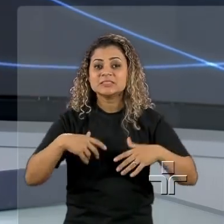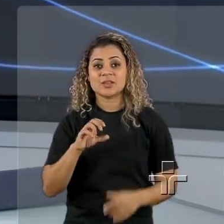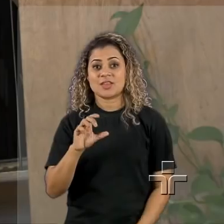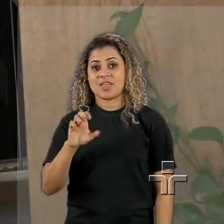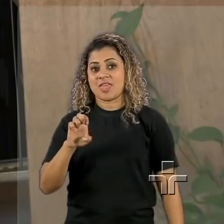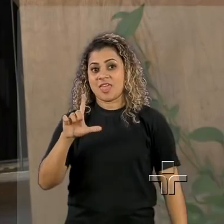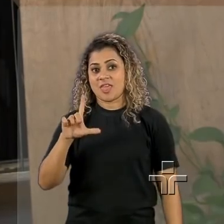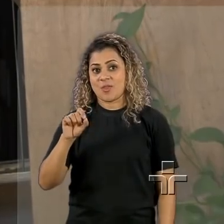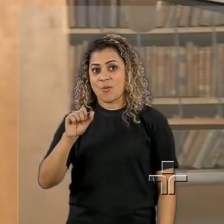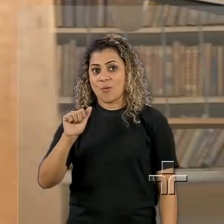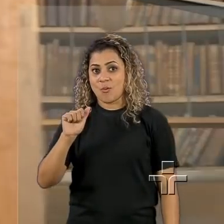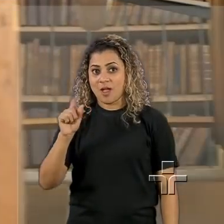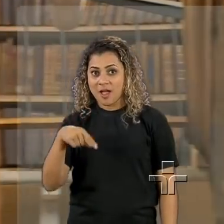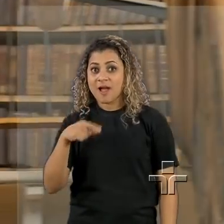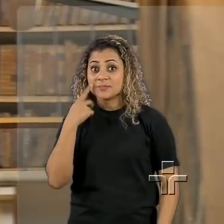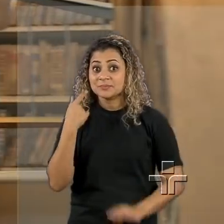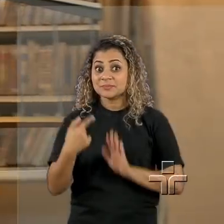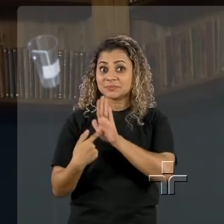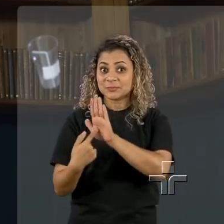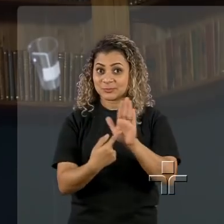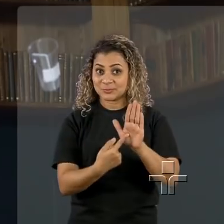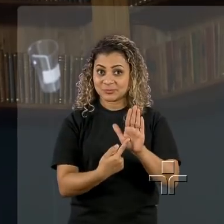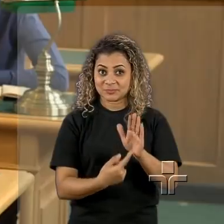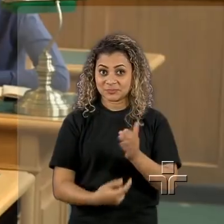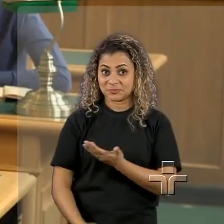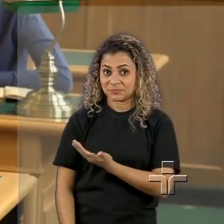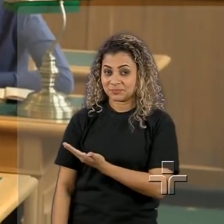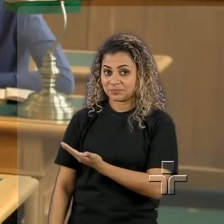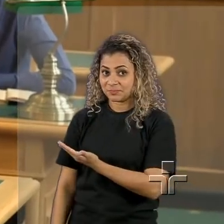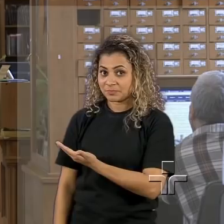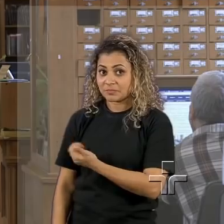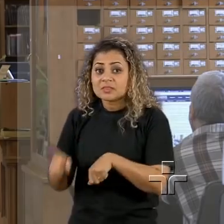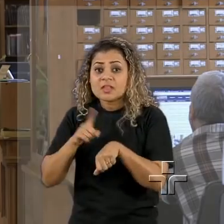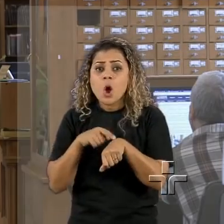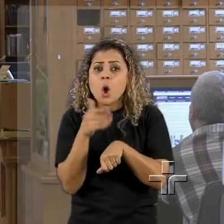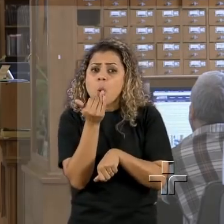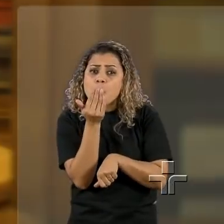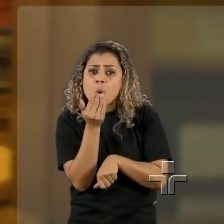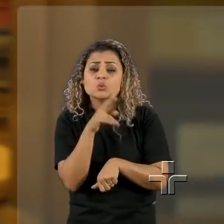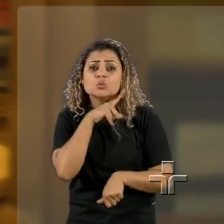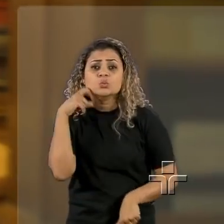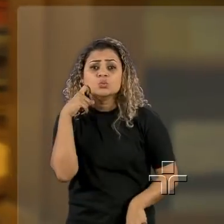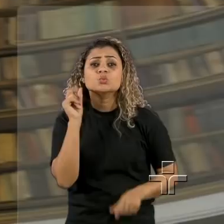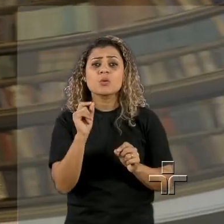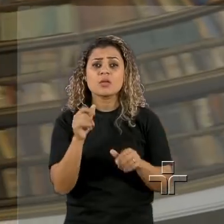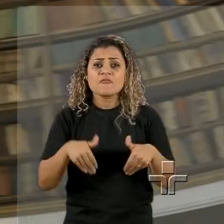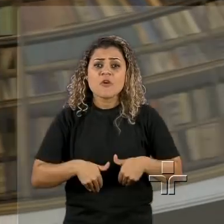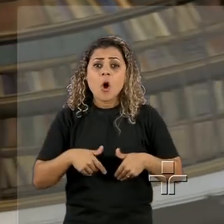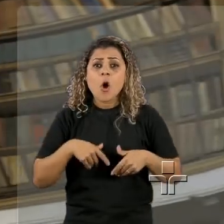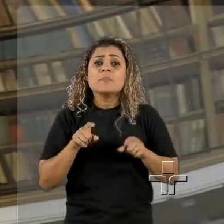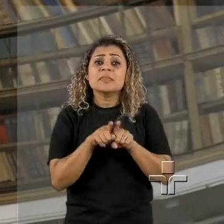acho importante que no caso do Rodoanel, o Alckmin esteja a favor da